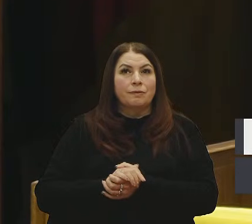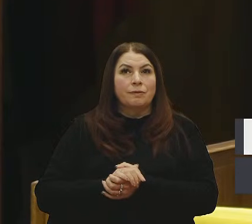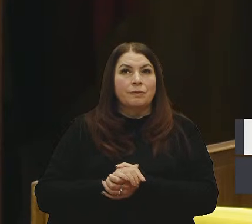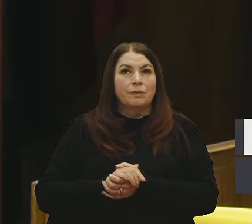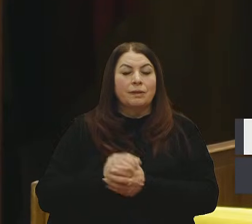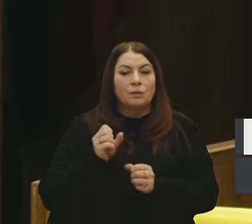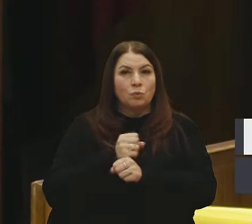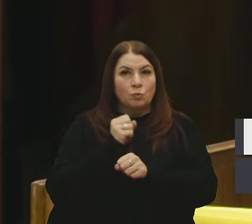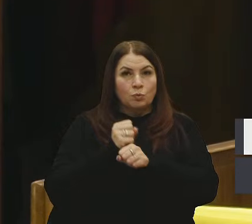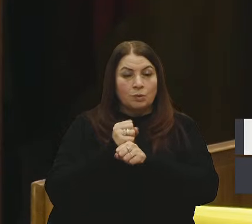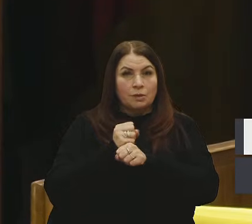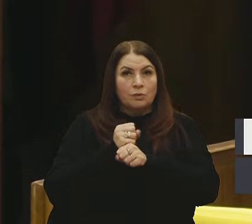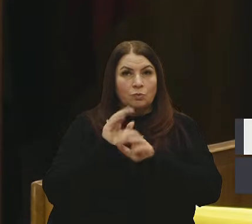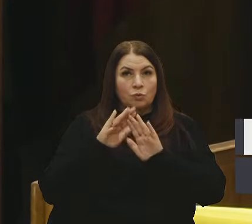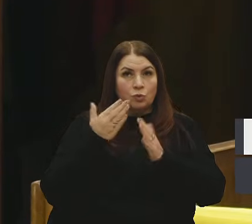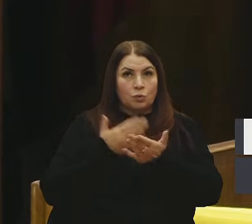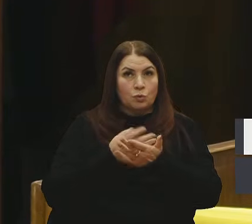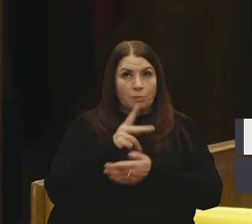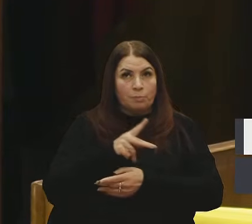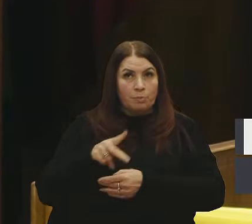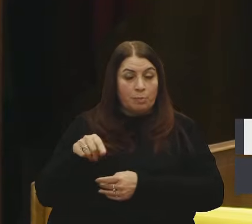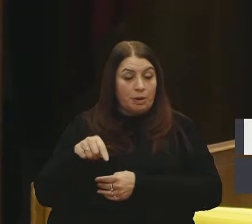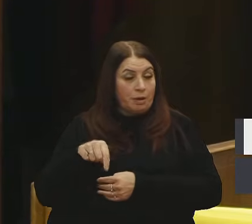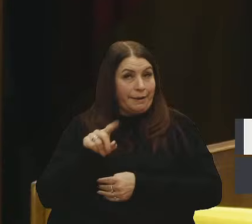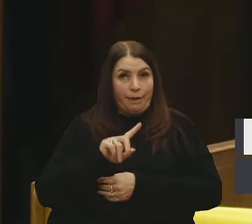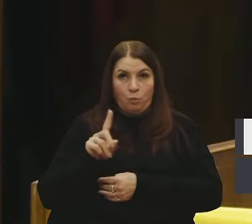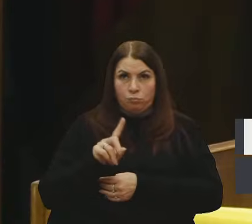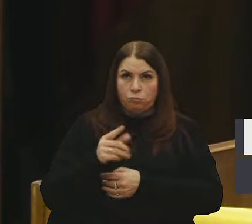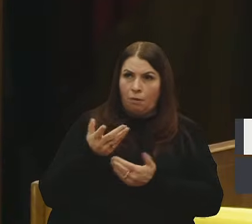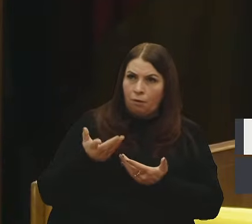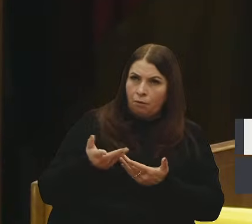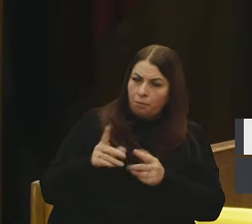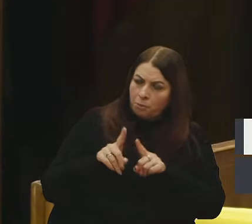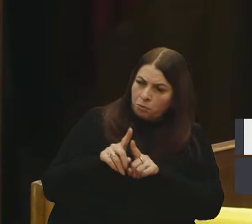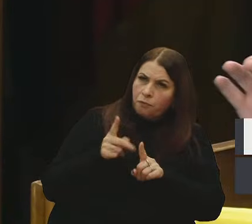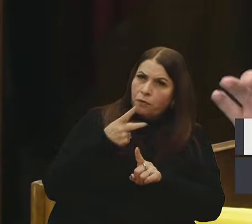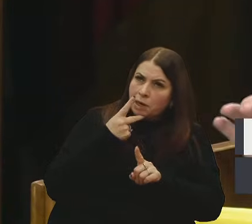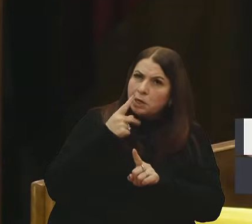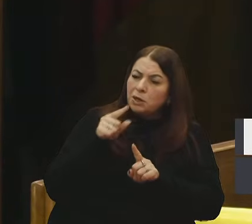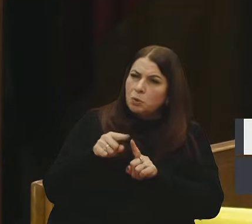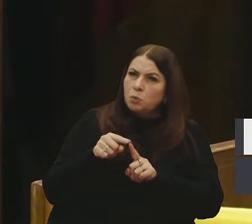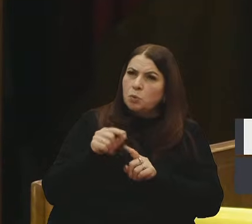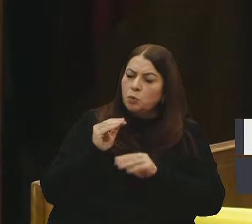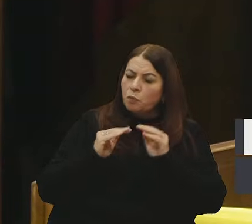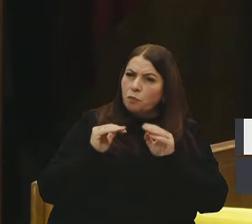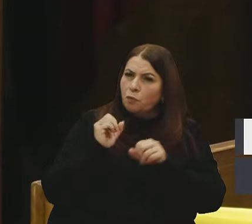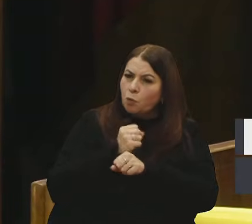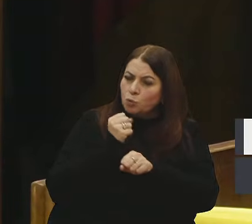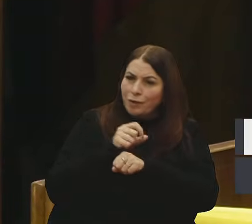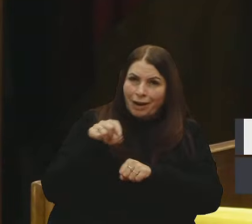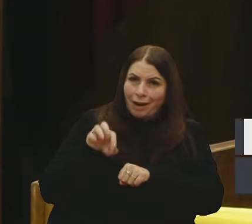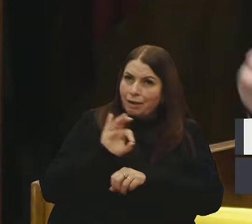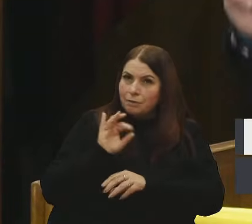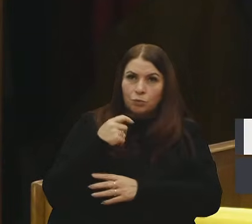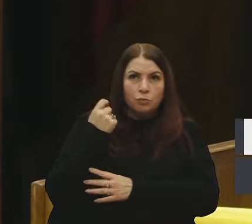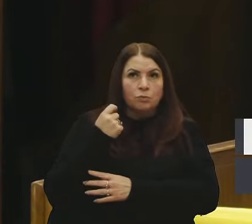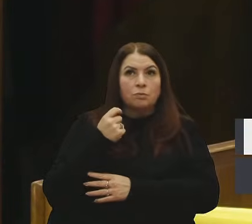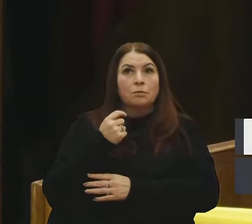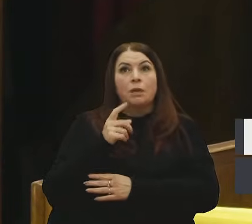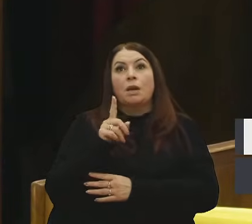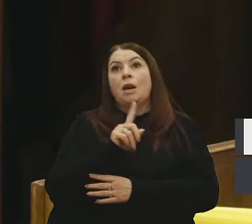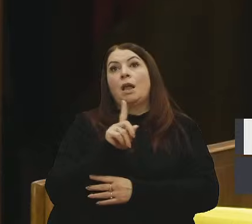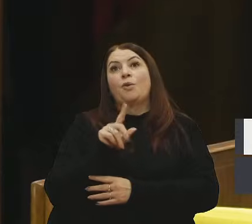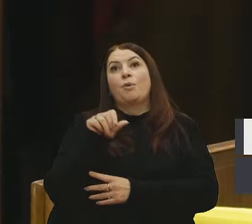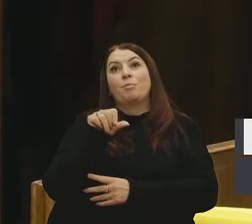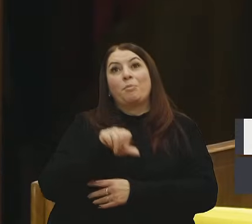nas PPPs, aqui não. Ah, mas peraí, Marcelo, então vocês estão dizendo que não se construirá nada aqui no Rio Grande do Sul? Não, é